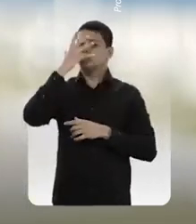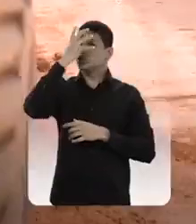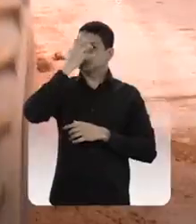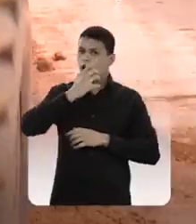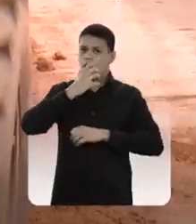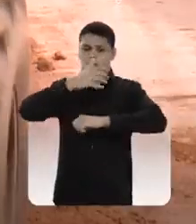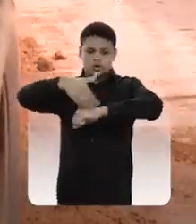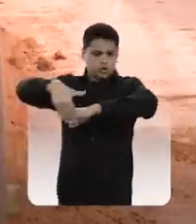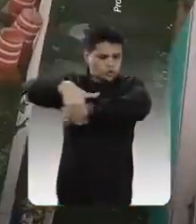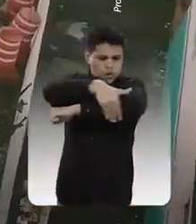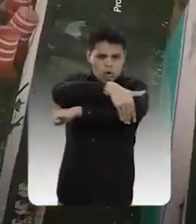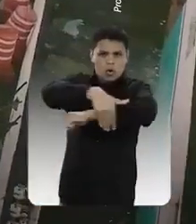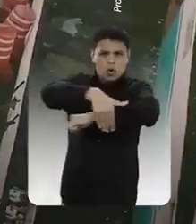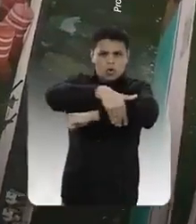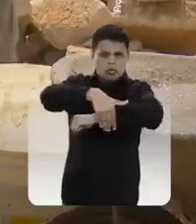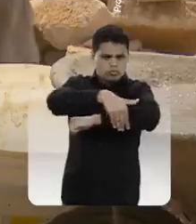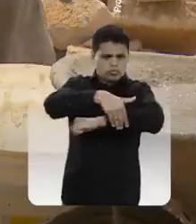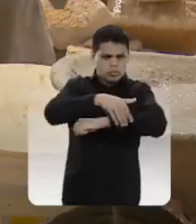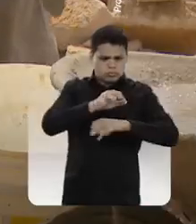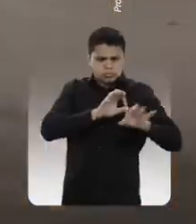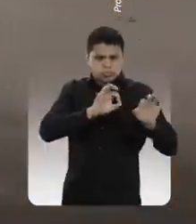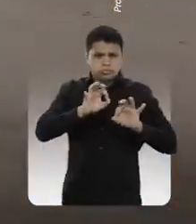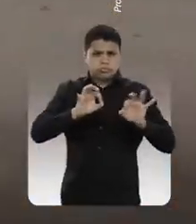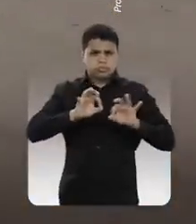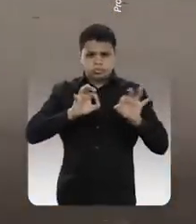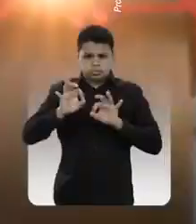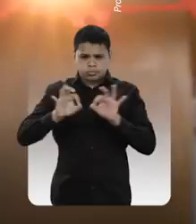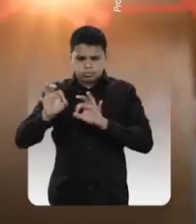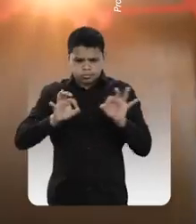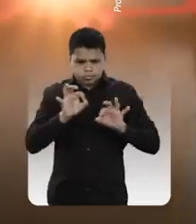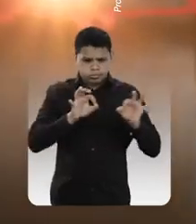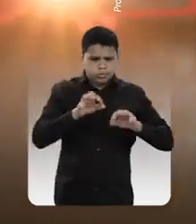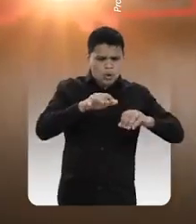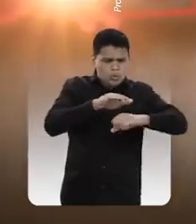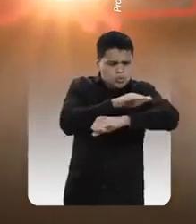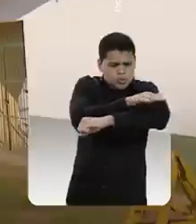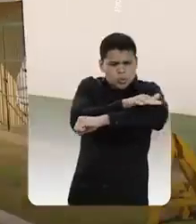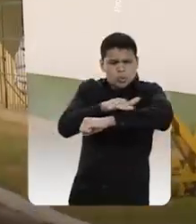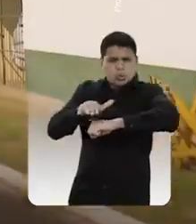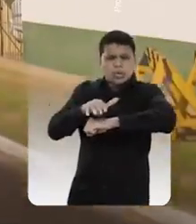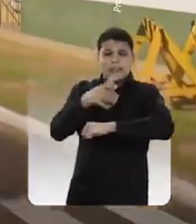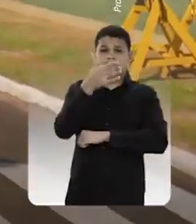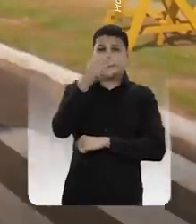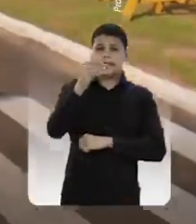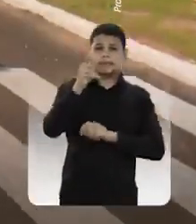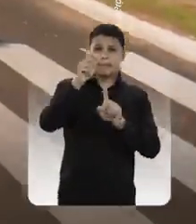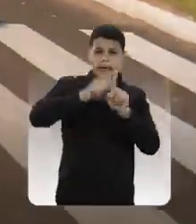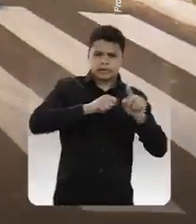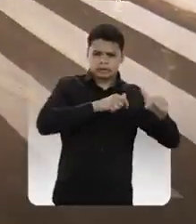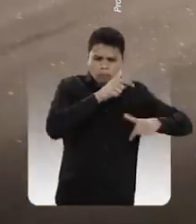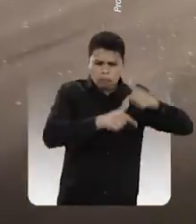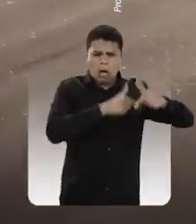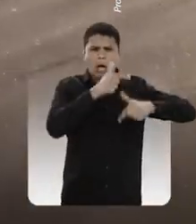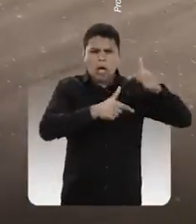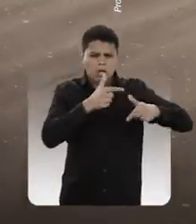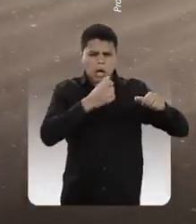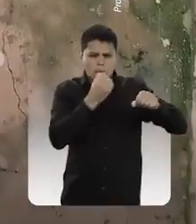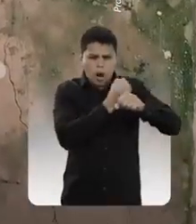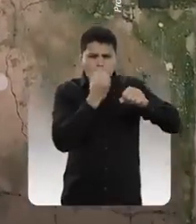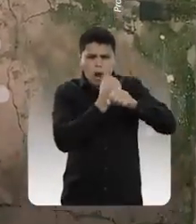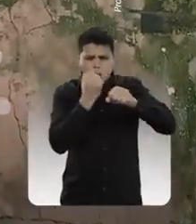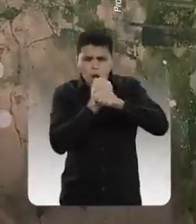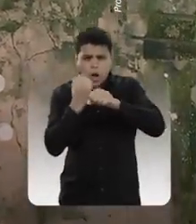sistema viário. Em apenas 10 meses, mudamos tudo, asfaltando a maioria dos municípios com as